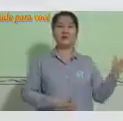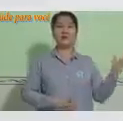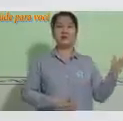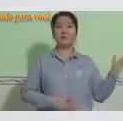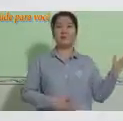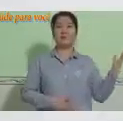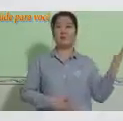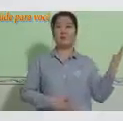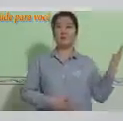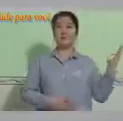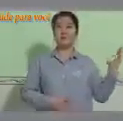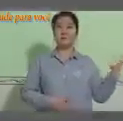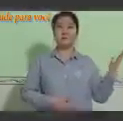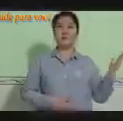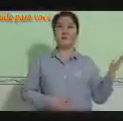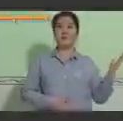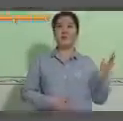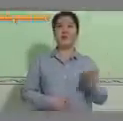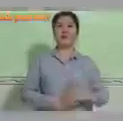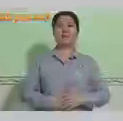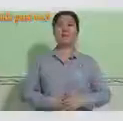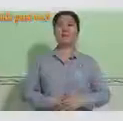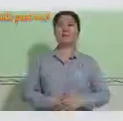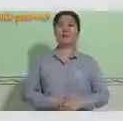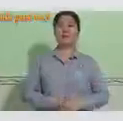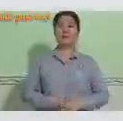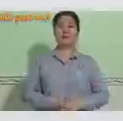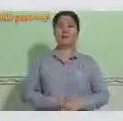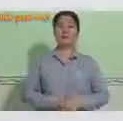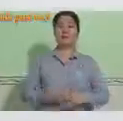vírgula, comuns na gastroenterite e na dengue, vírgula, por exemplo.